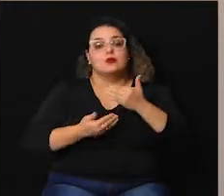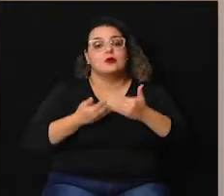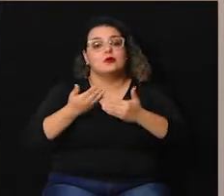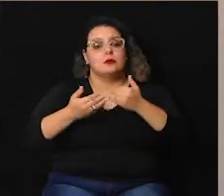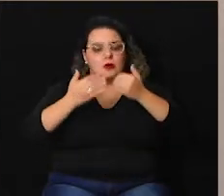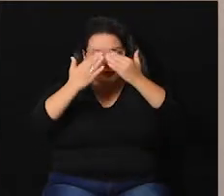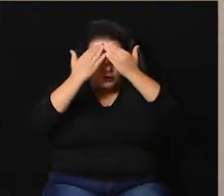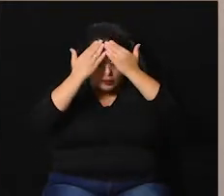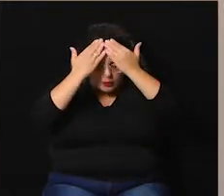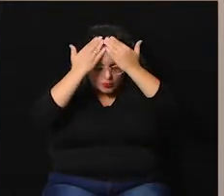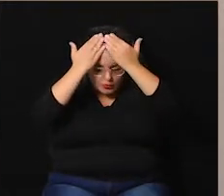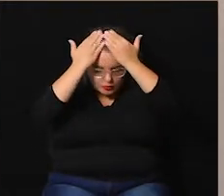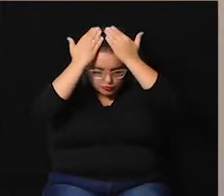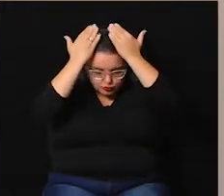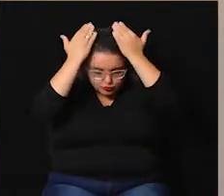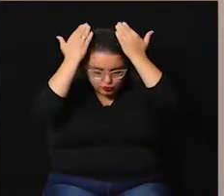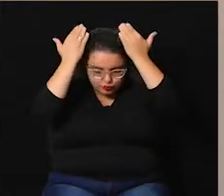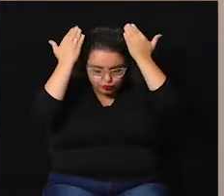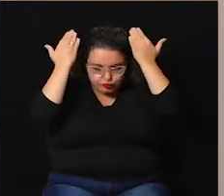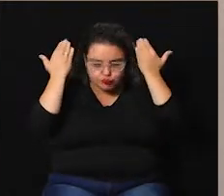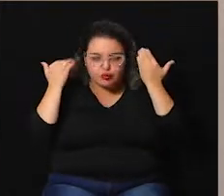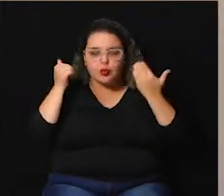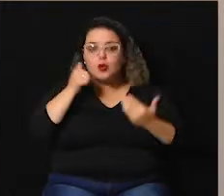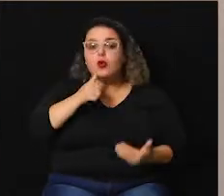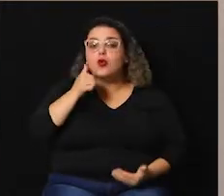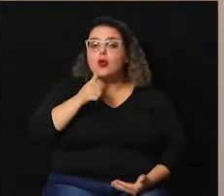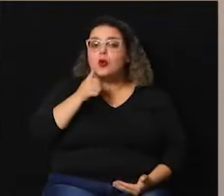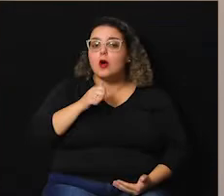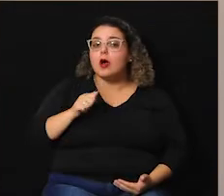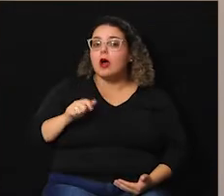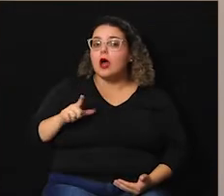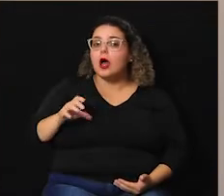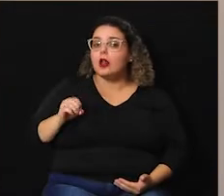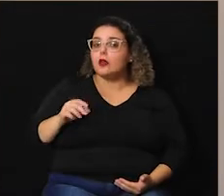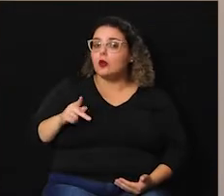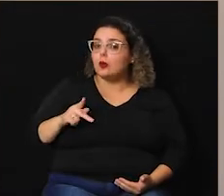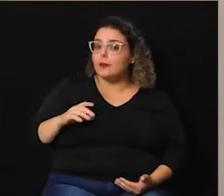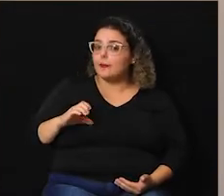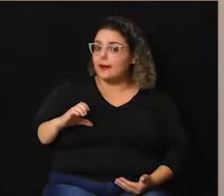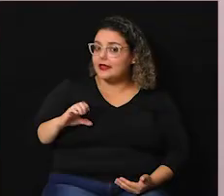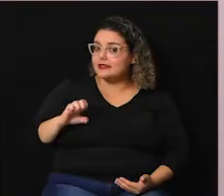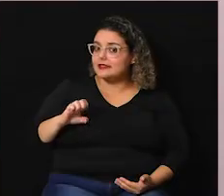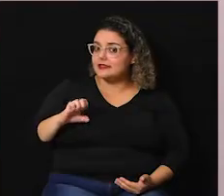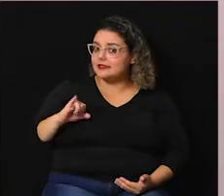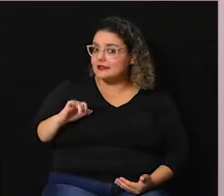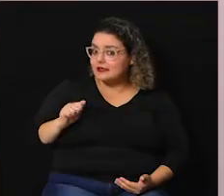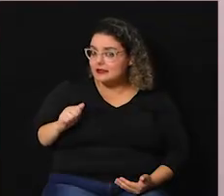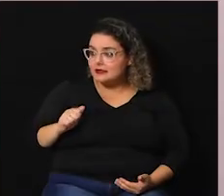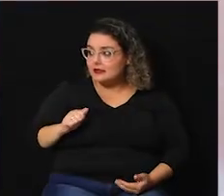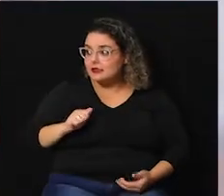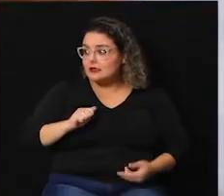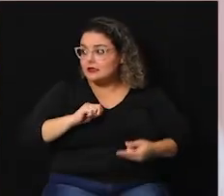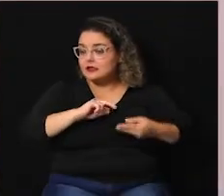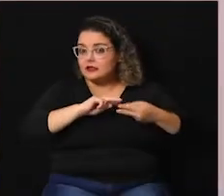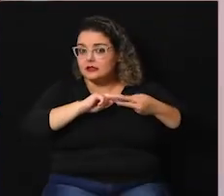de calvície feminina, ó, de alopecia androgenética.